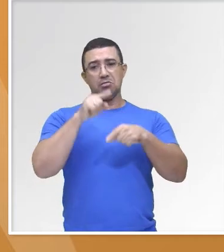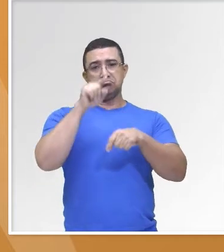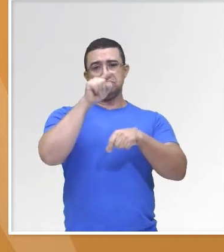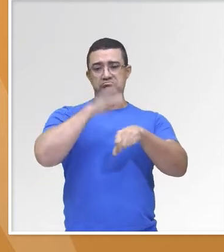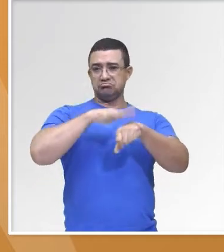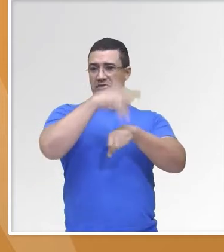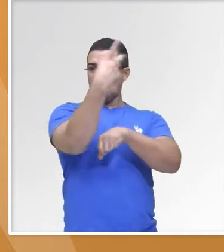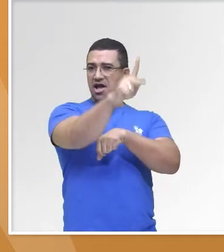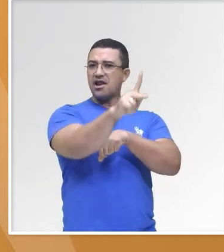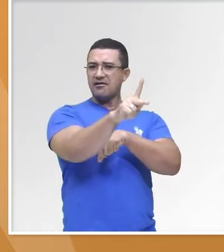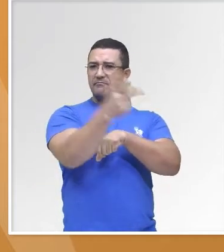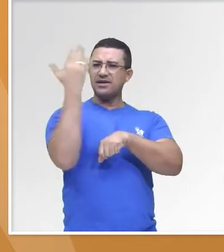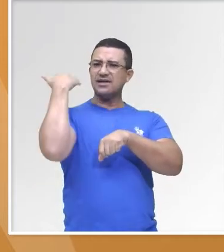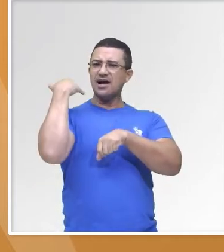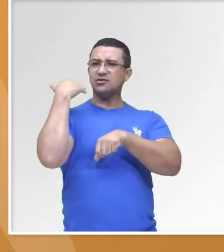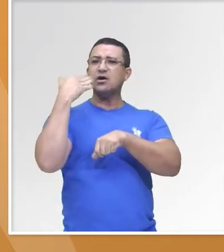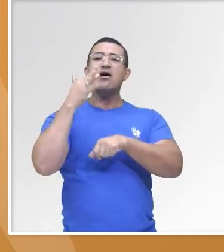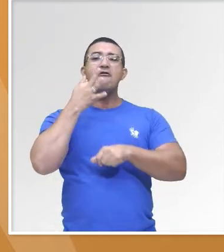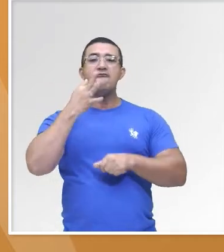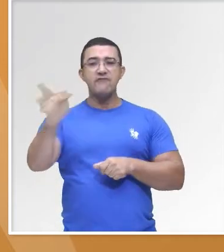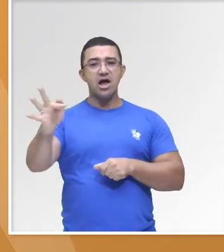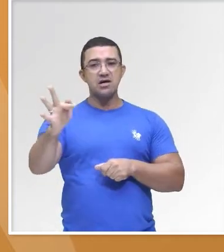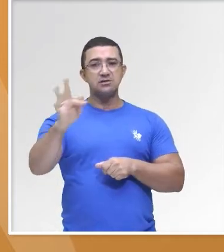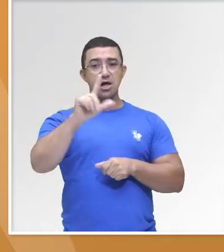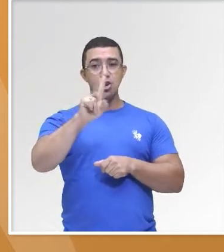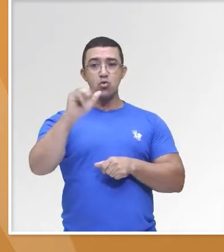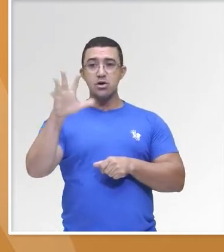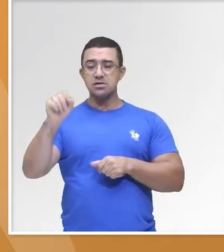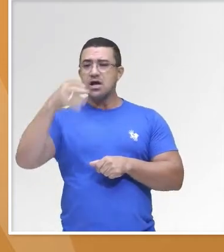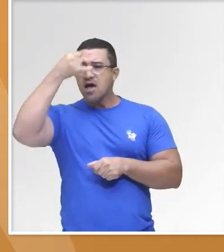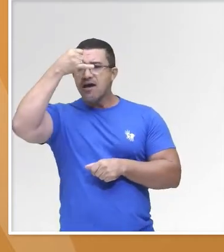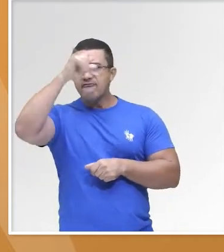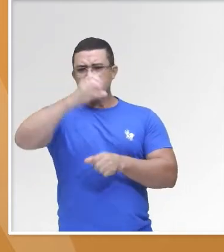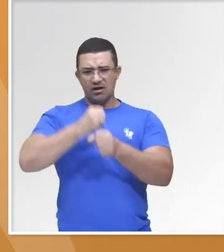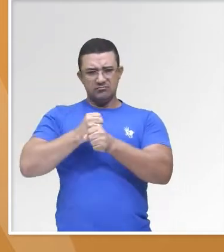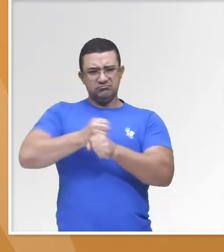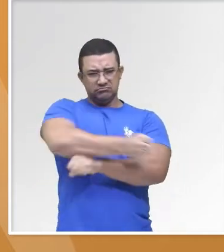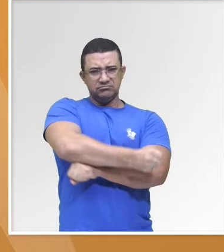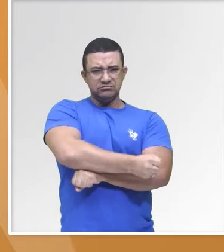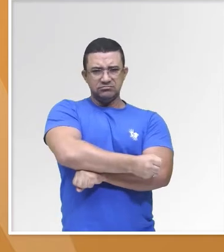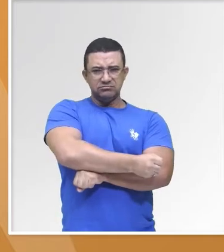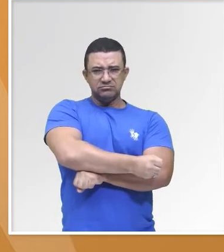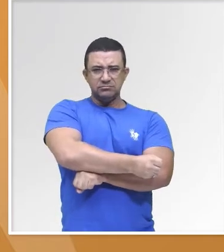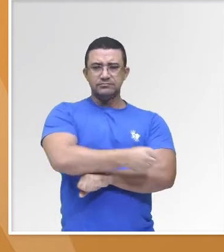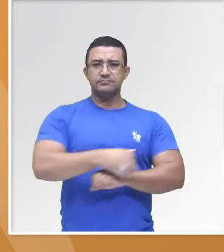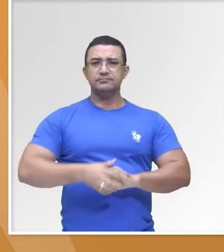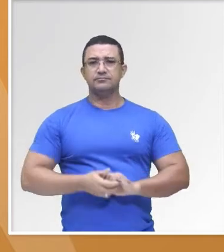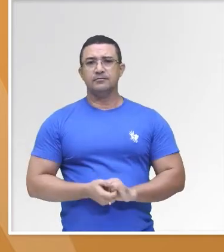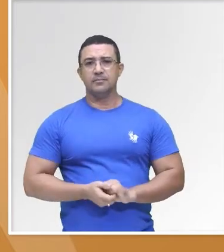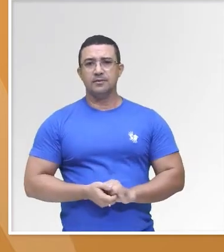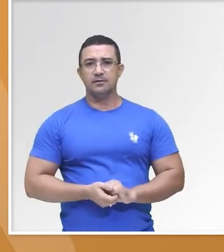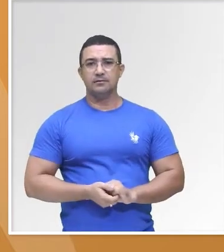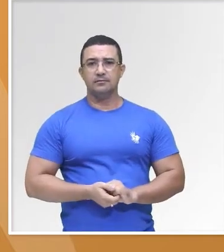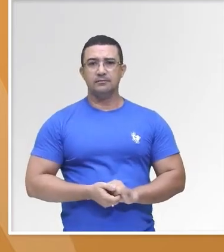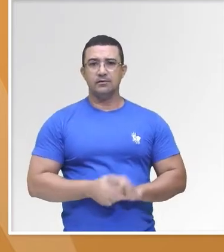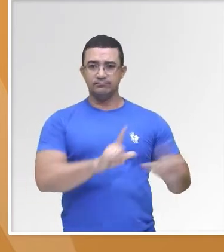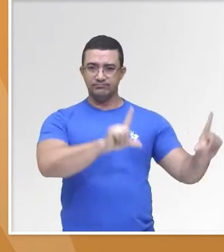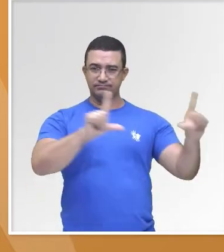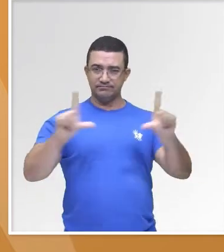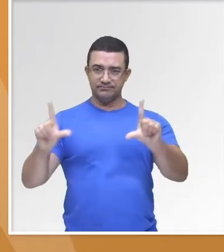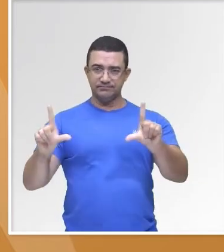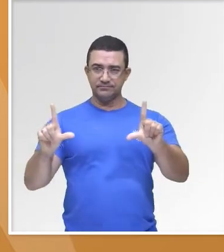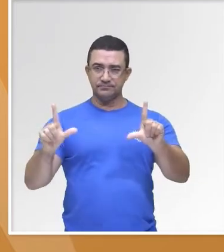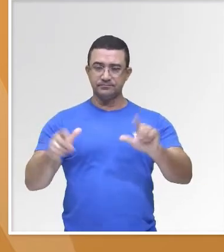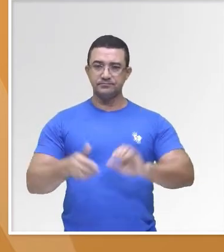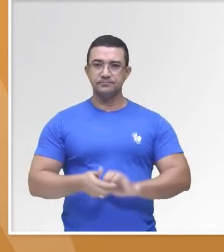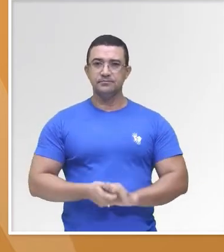de Luís, né? Para evitar abusos de autoridade comum no absolutismo. Temos a imagem dele,